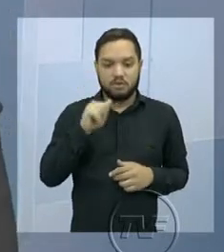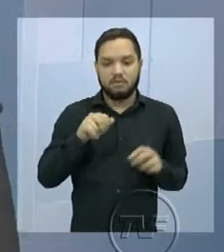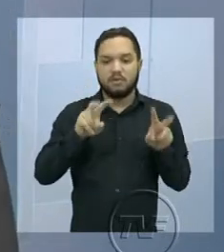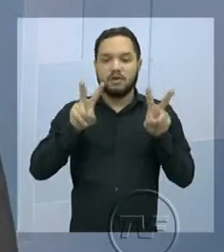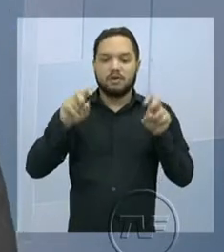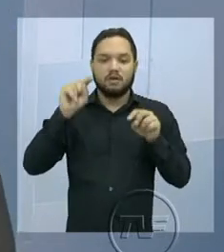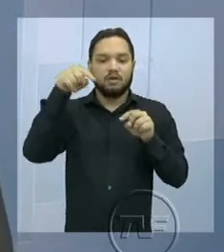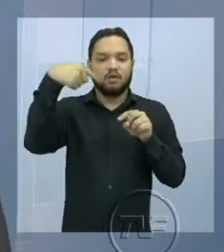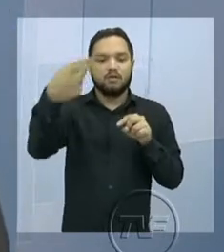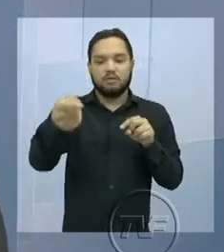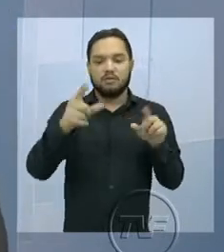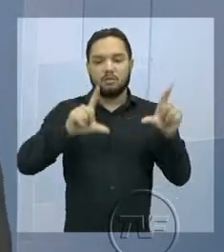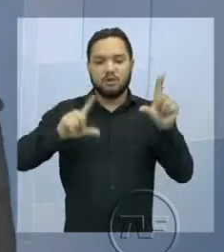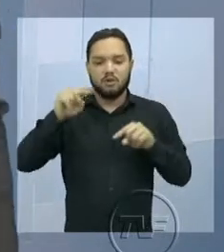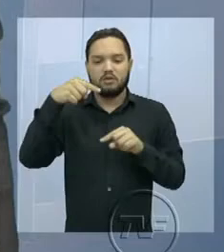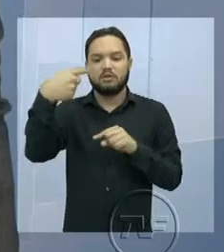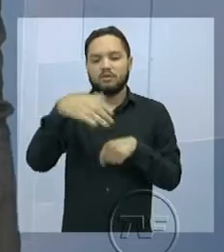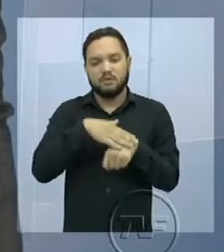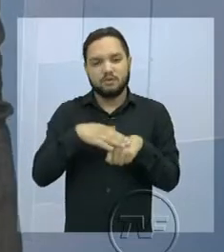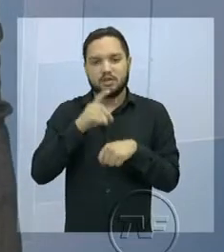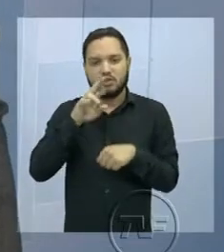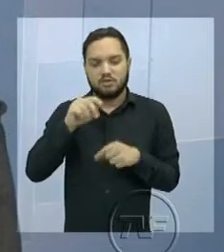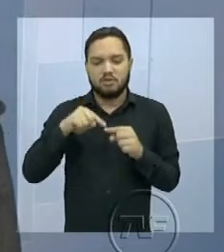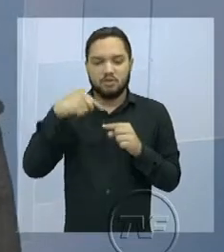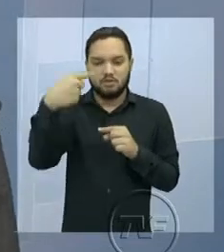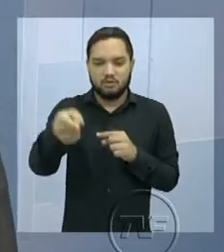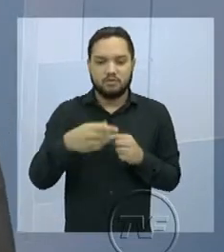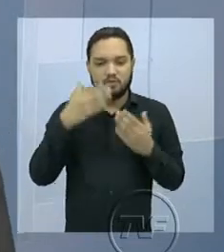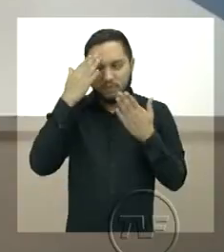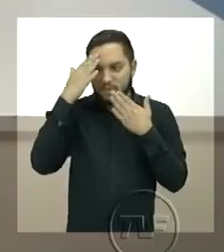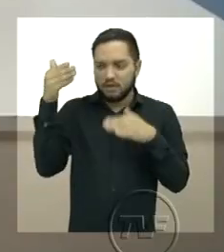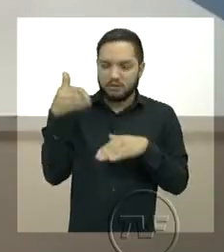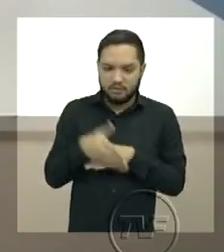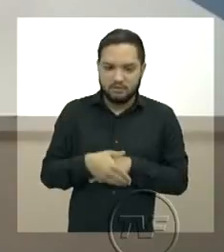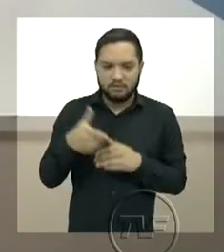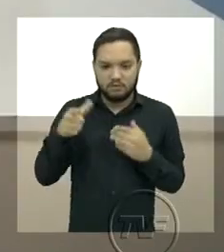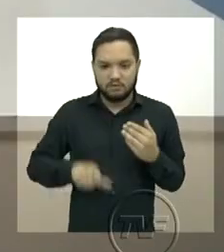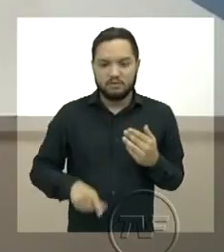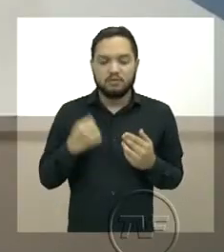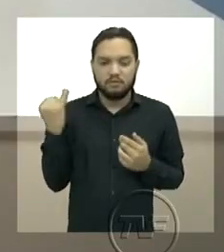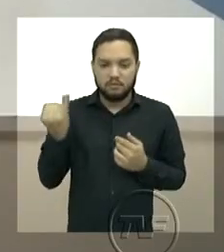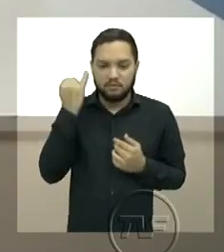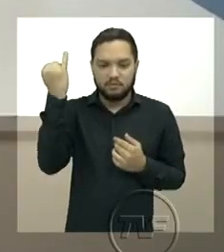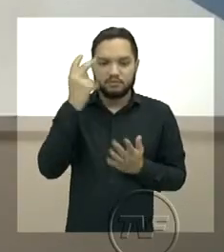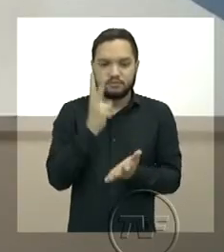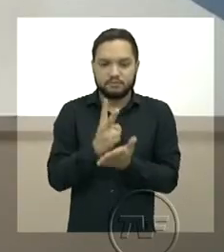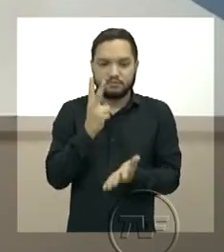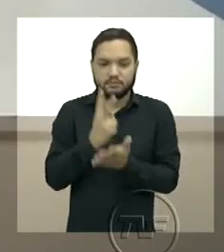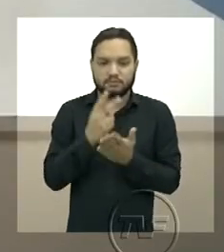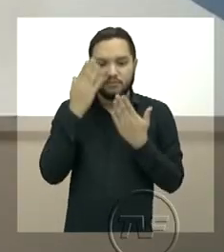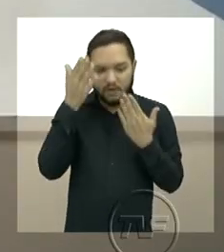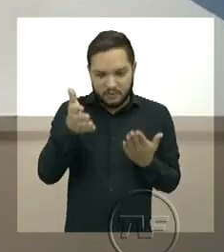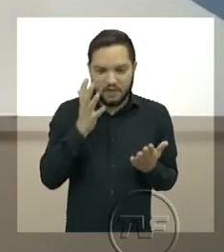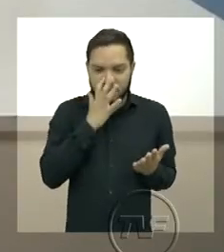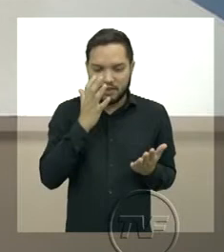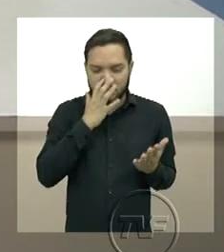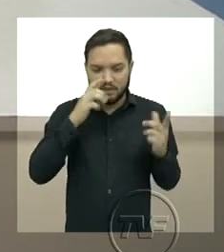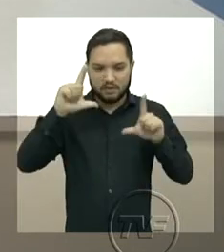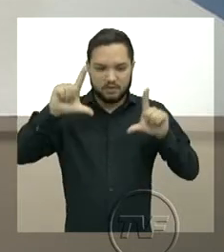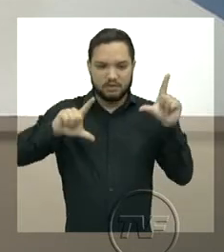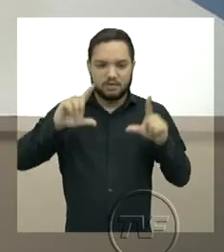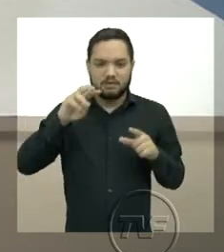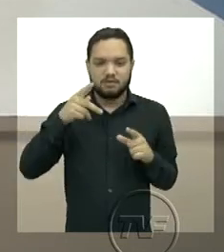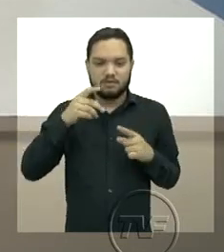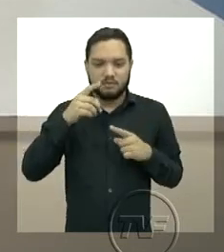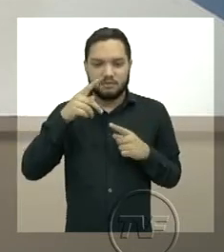vai falar no próximo programa, com certeza. Encontros, com certeza. Luiz, obrigado pela presença mais uma vez, muito importante sempre. Obrigado a você, telespectador,